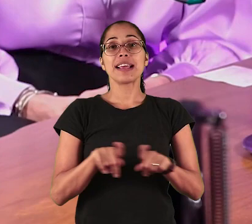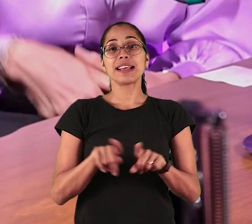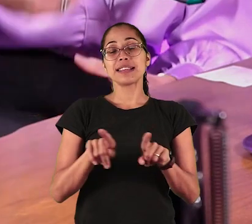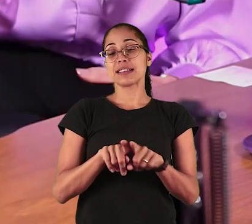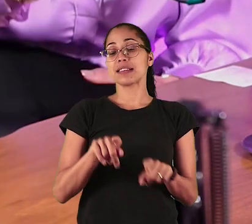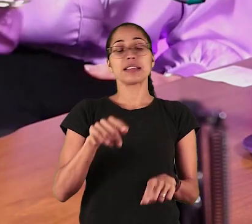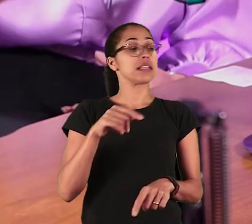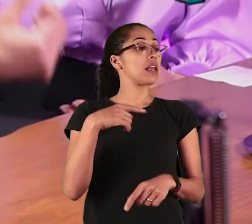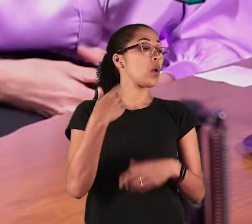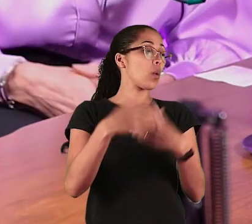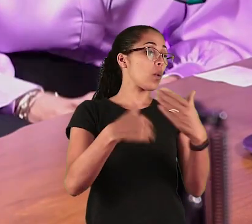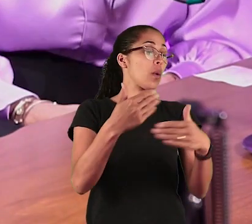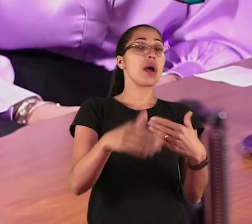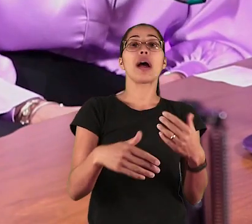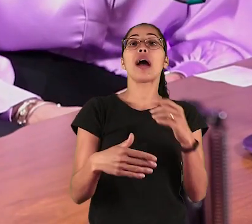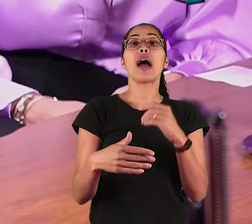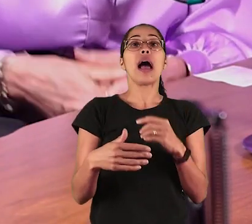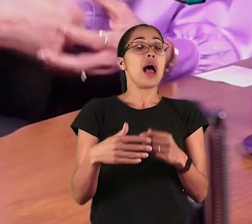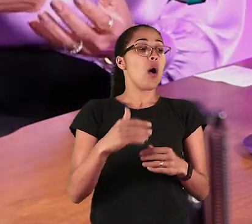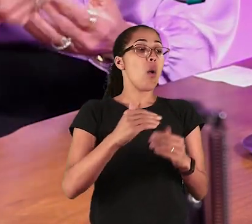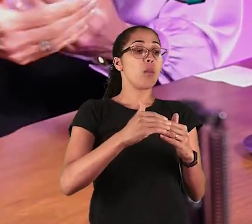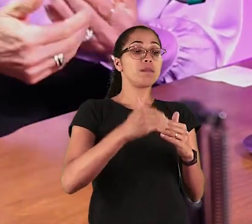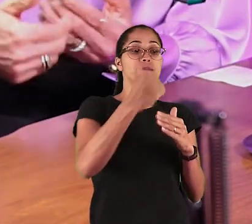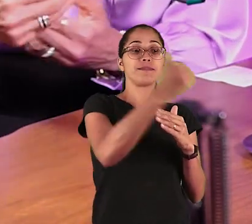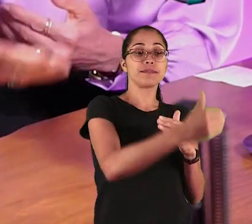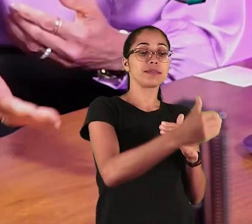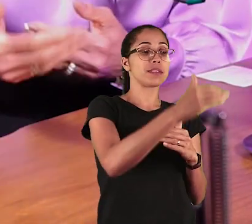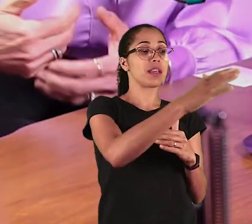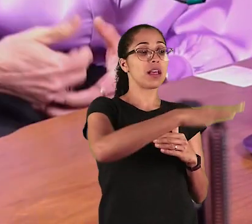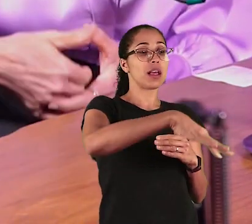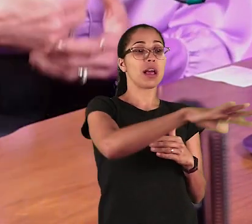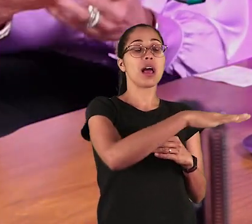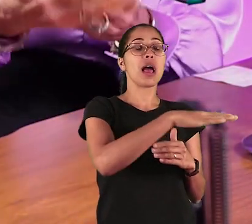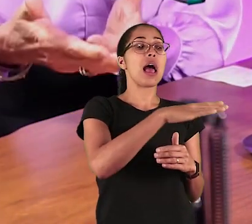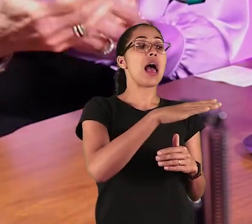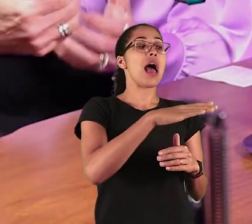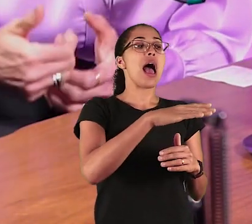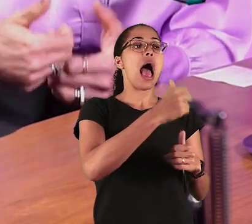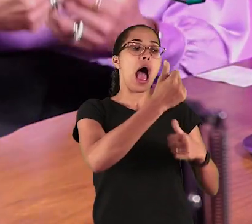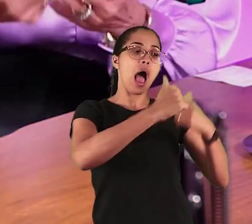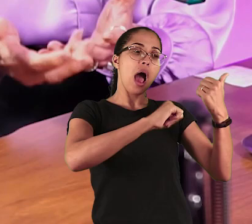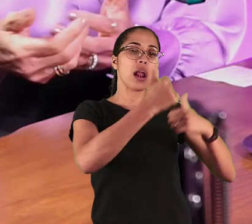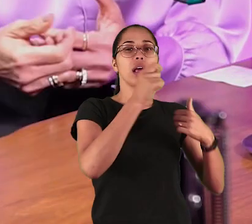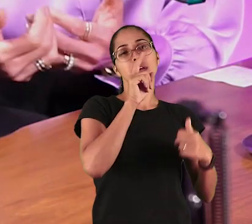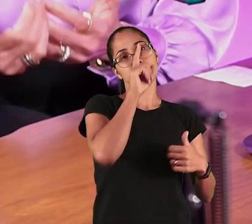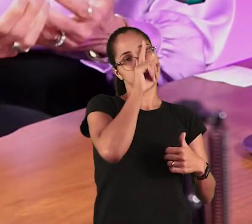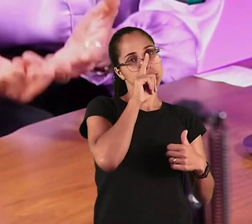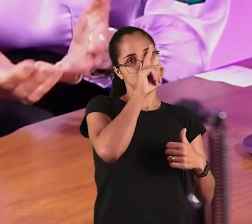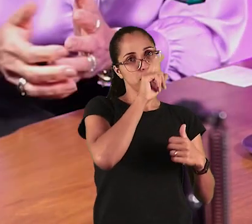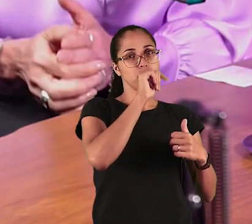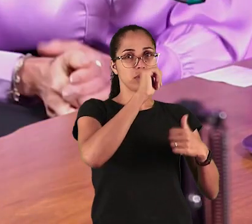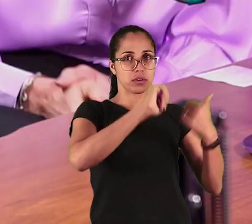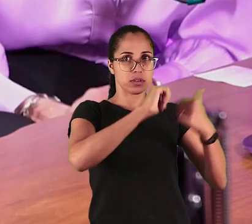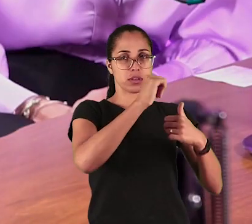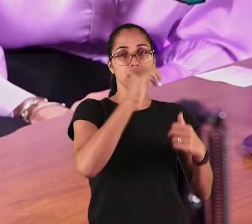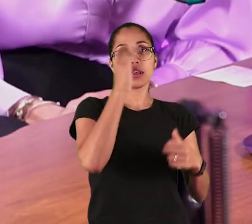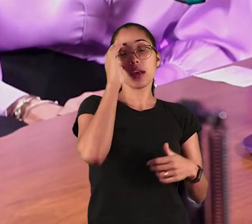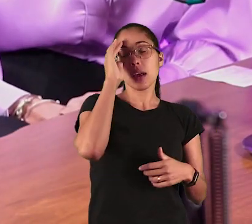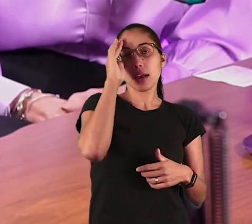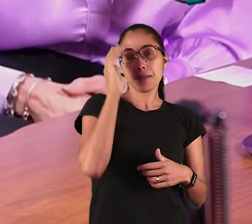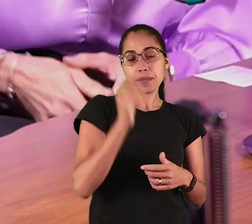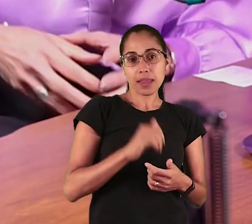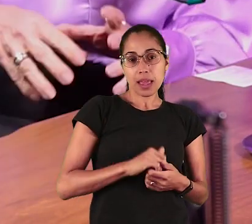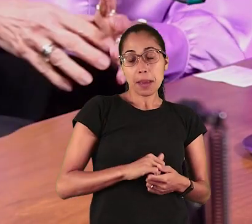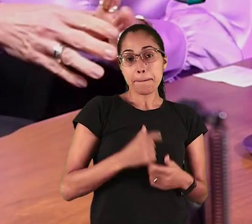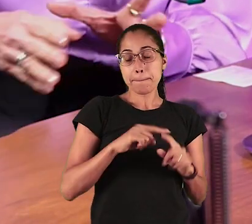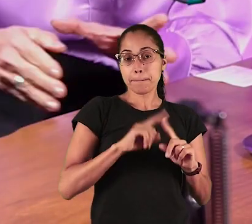HSBC Como bnp e onde o outro lado que era o analista de risco ou gestor era um homem sentado lá